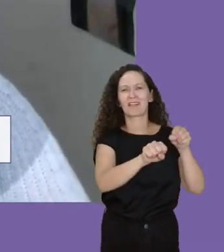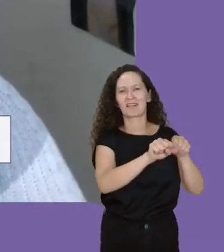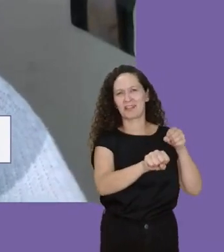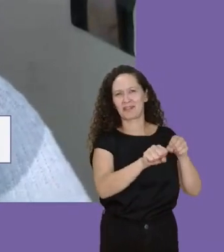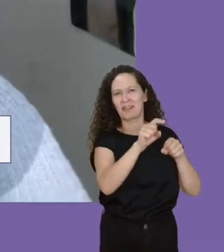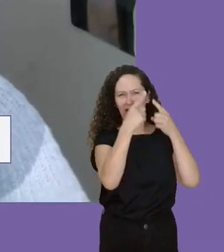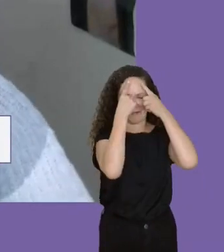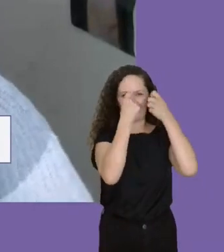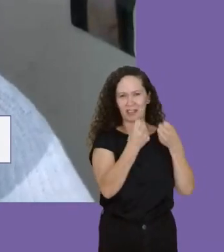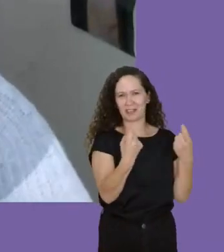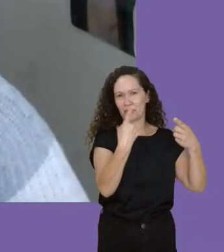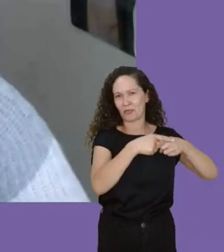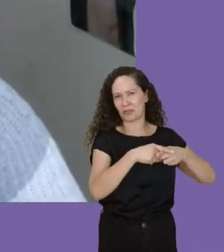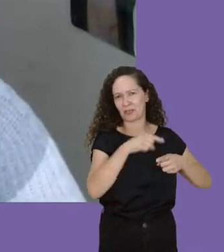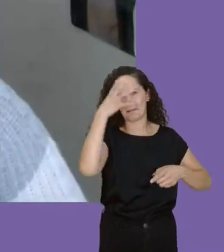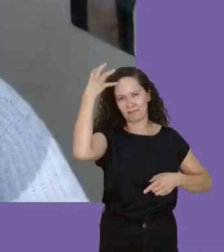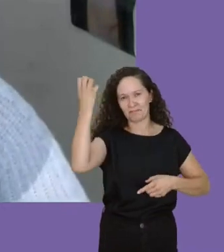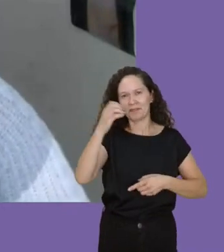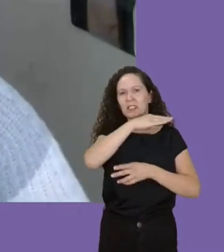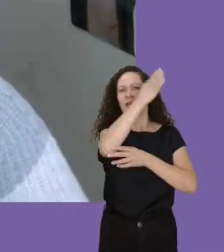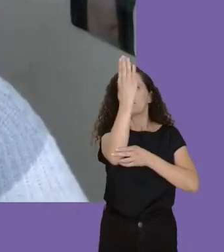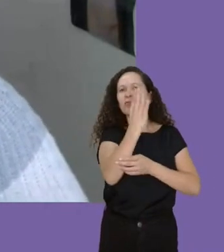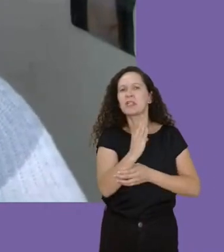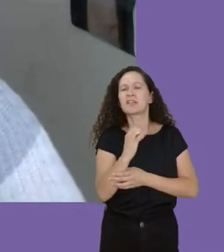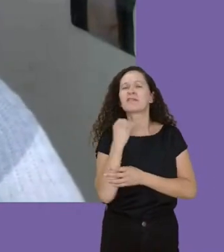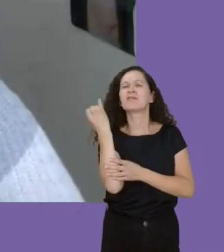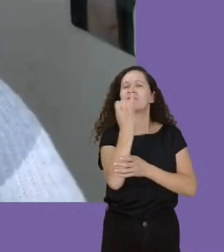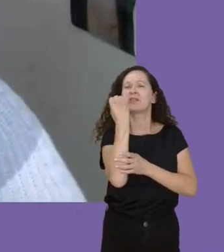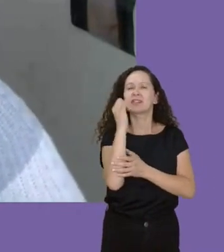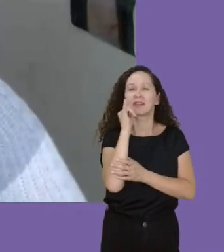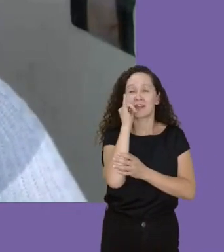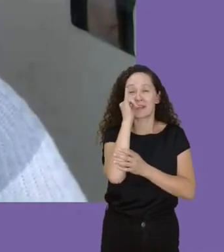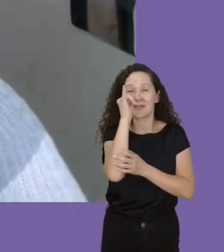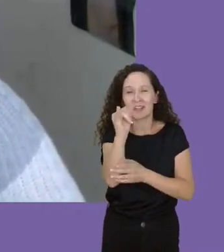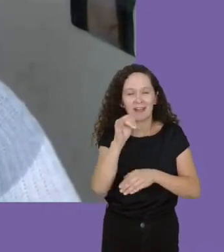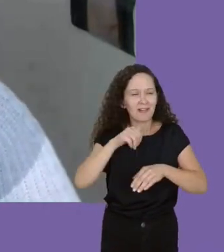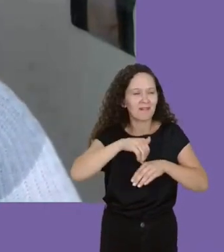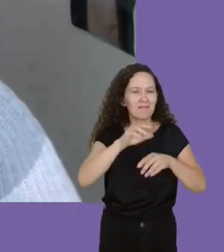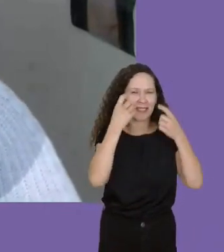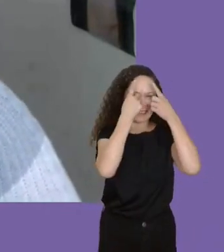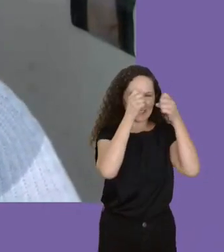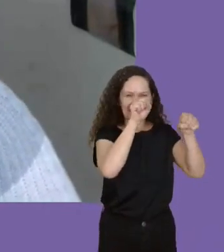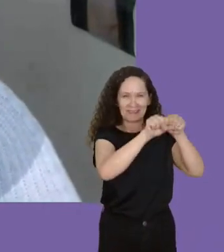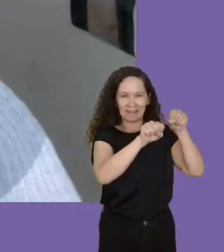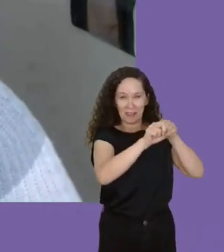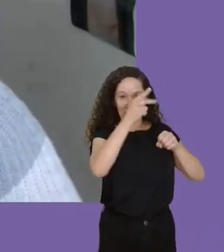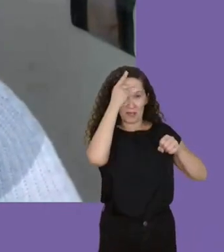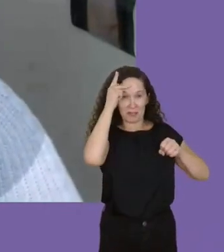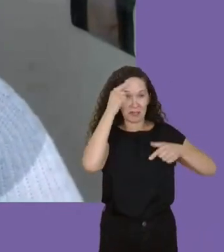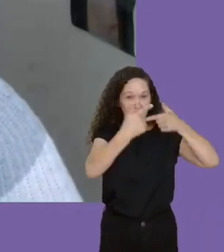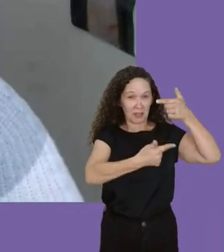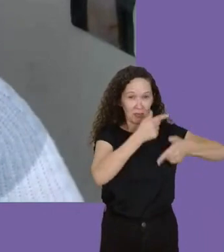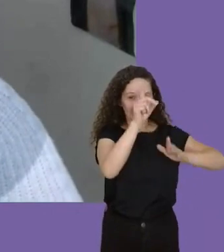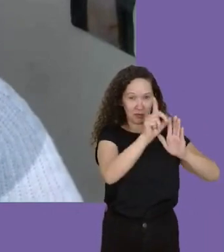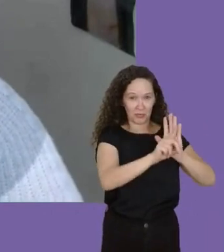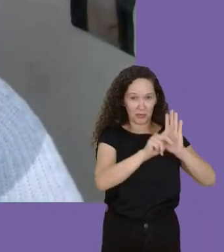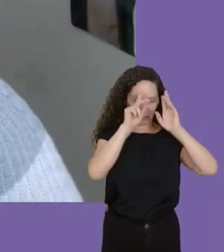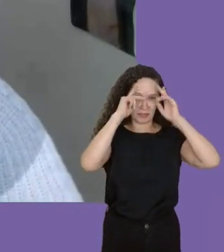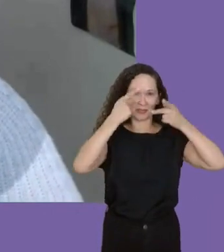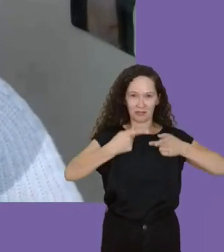É importante lembrar que o Brasil é um dos países mais violentos para defensores dos direitos humanos.